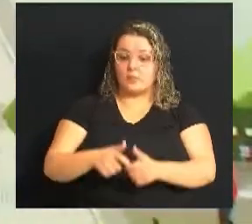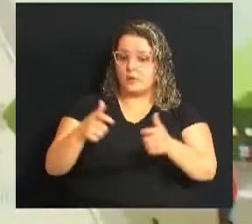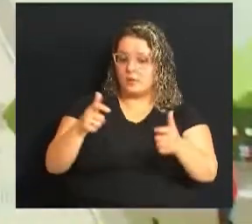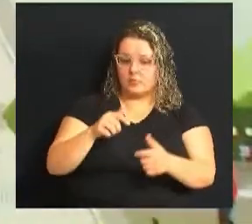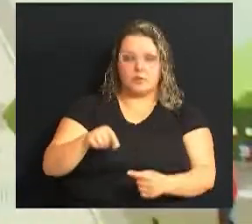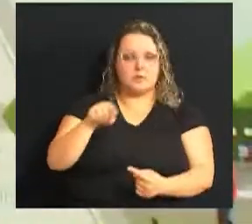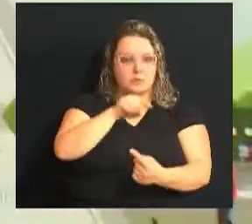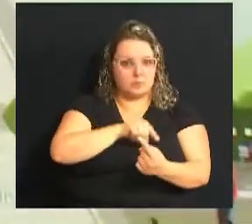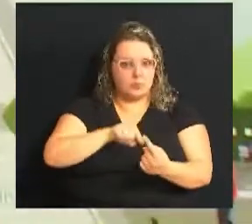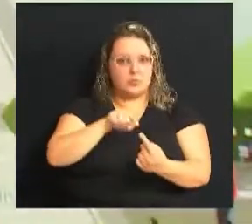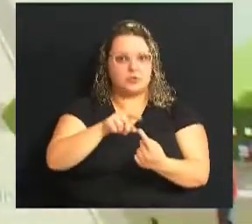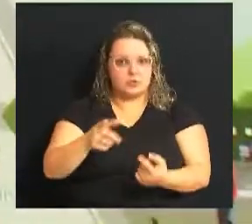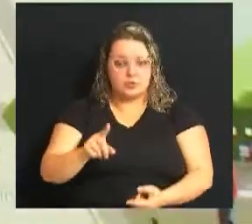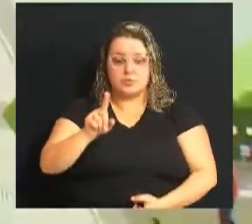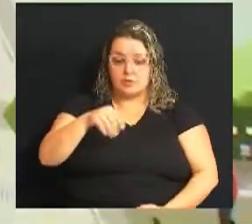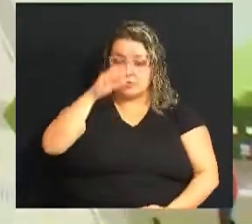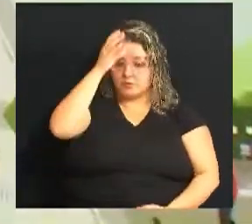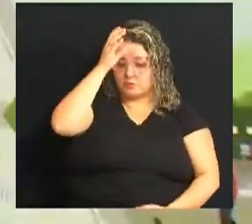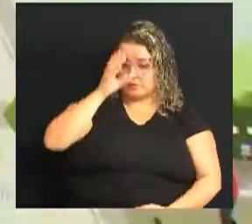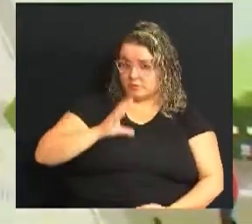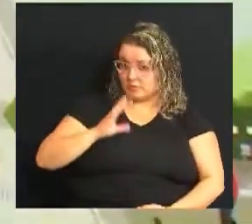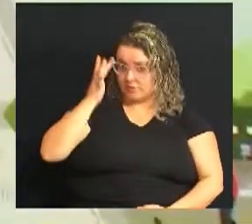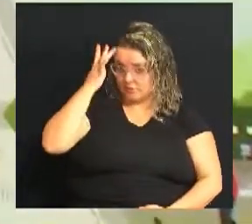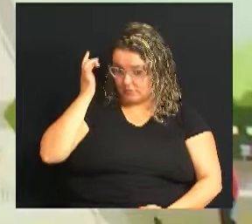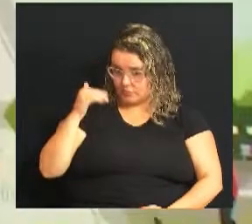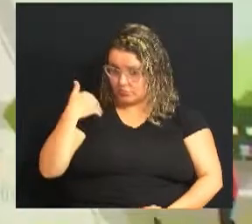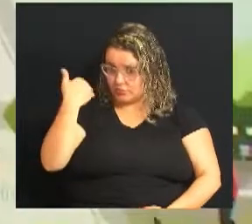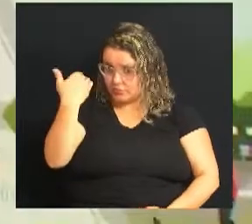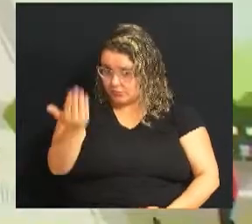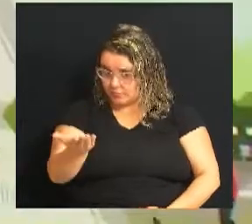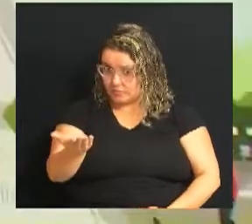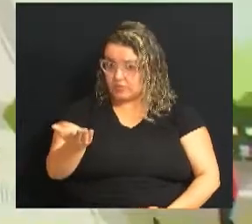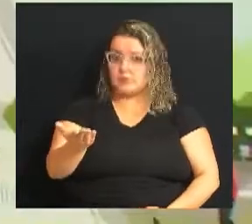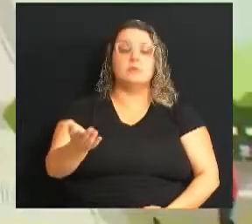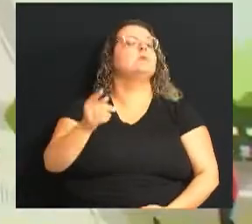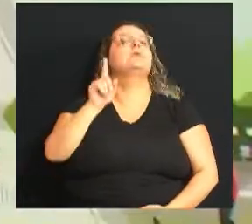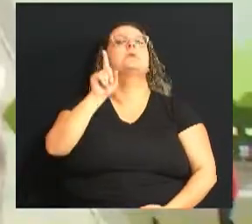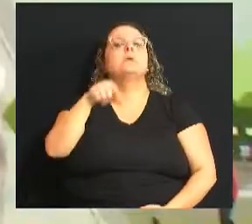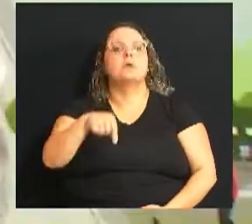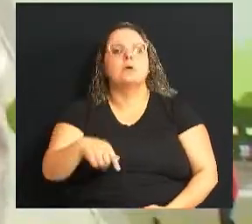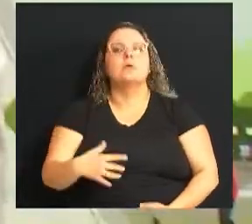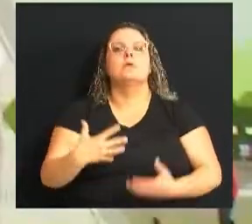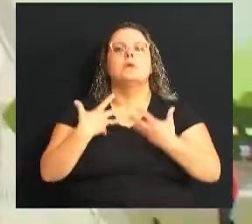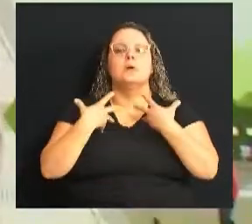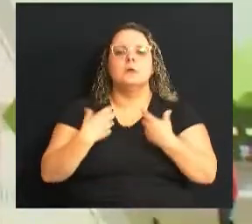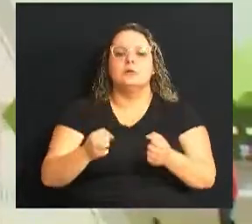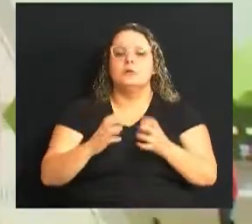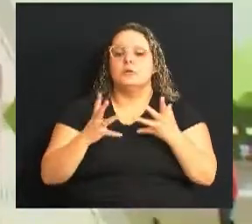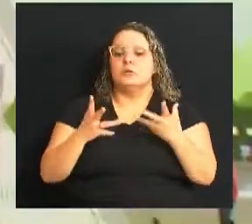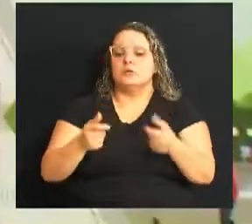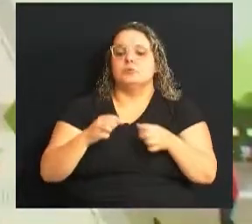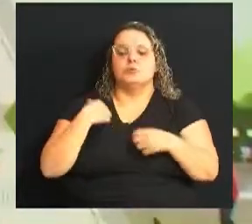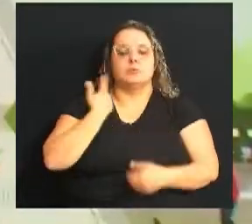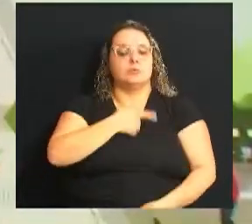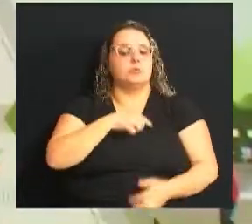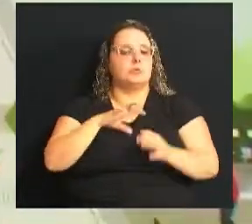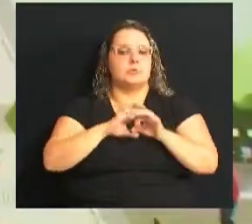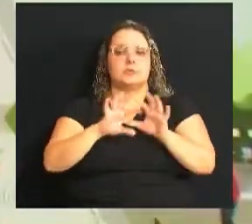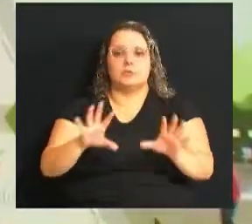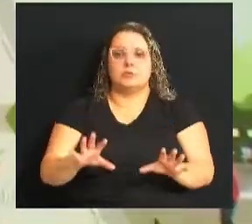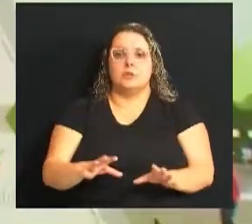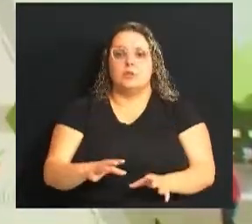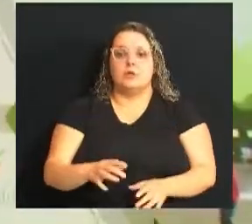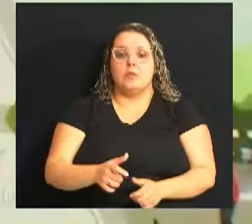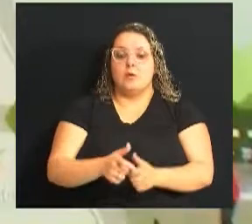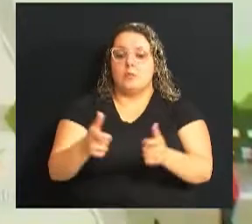ela é o cidadão de amanhã e é aquele que vai herdar tudo que a gente deixar. Então, o maior